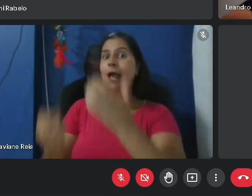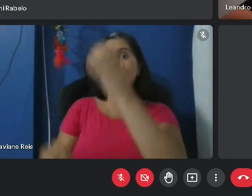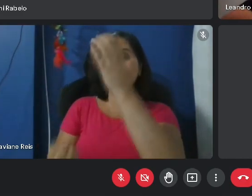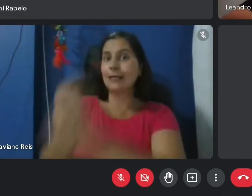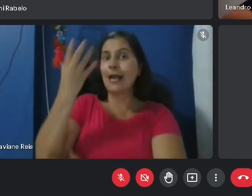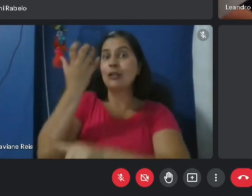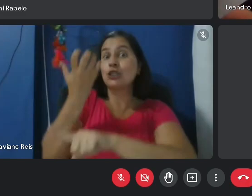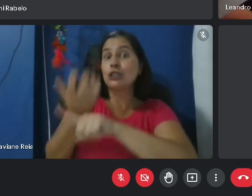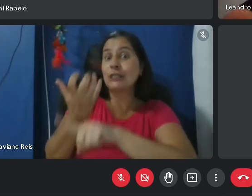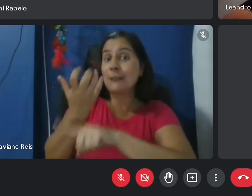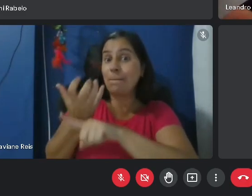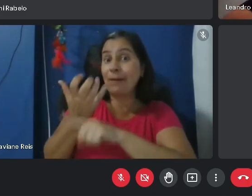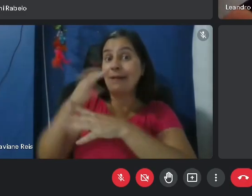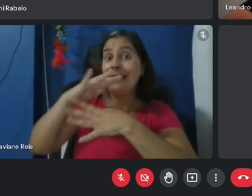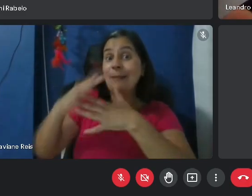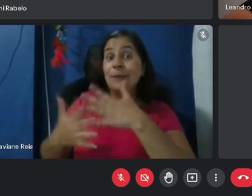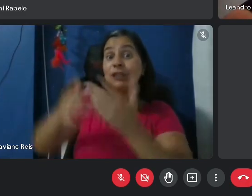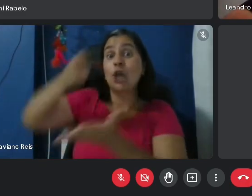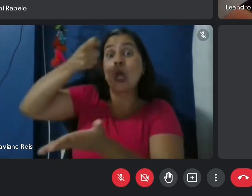tem diversas pessoas